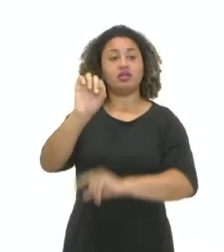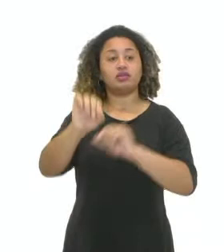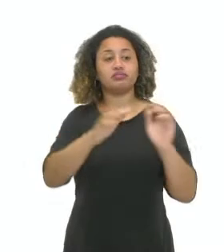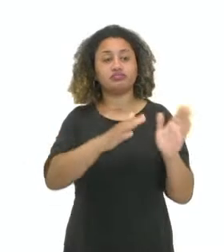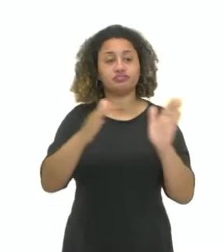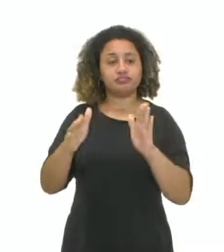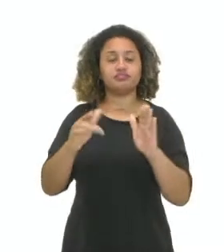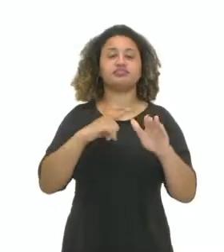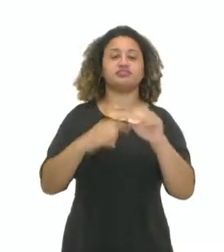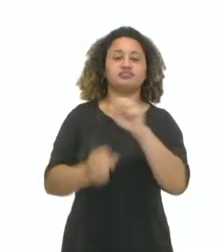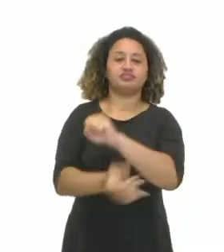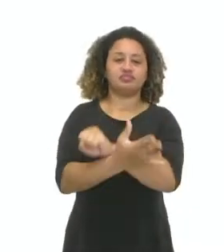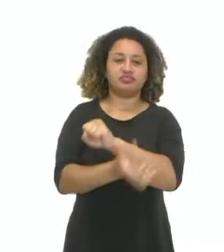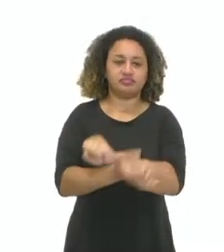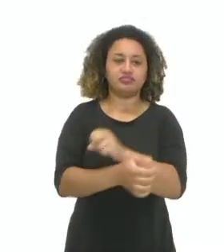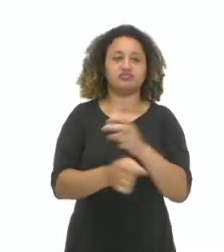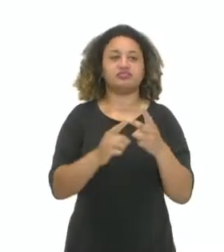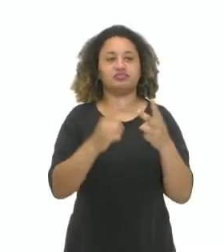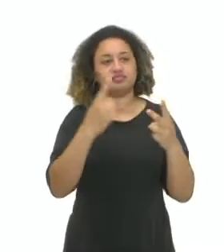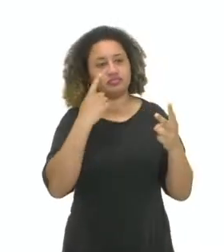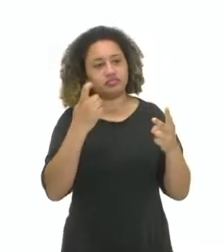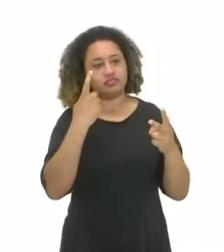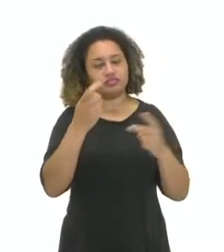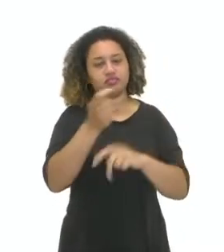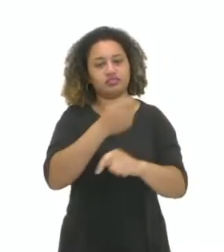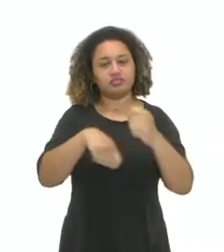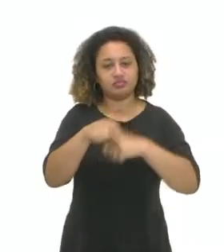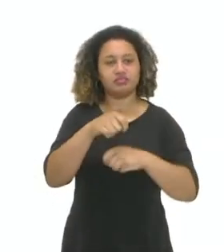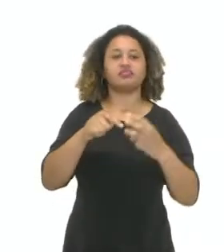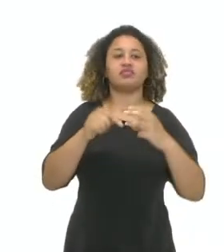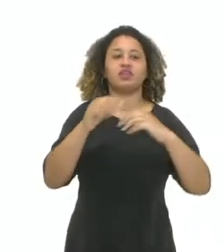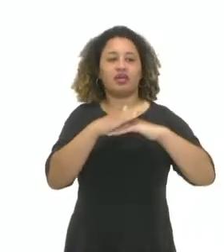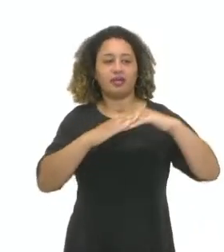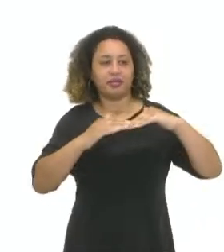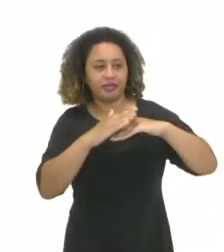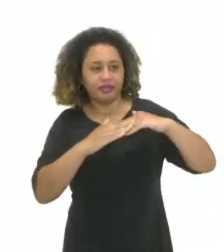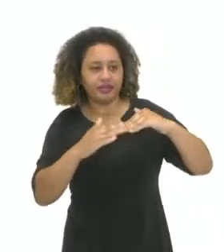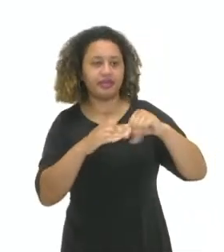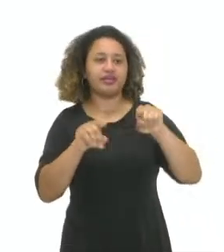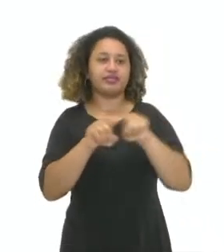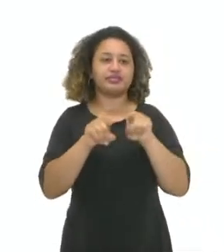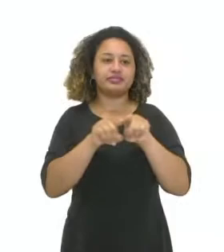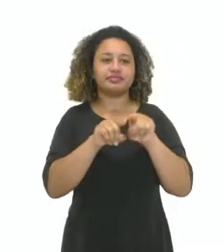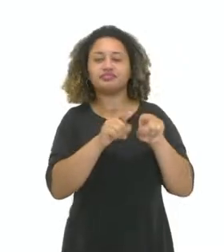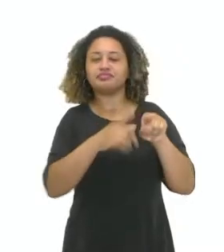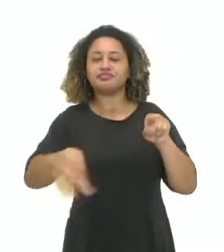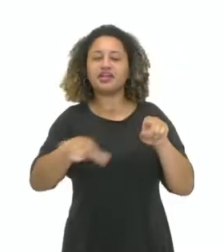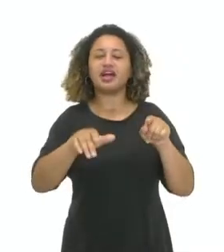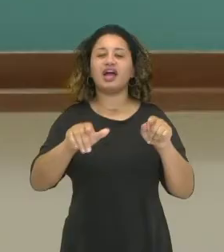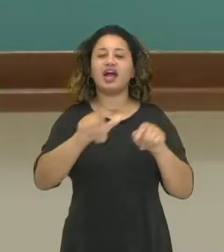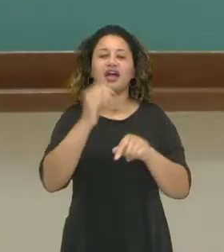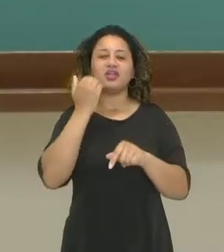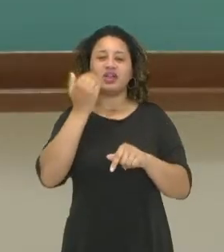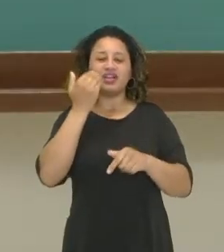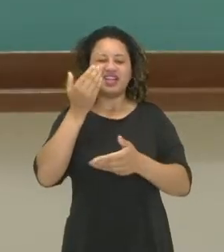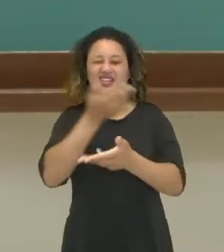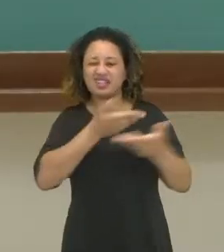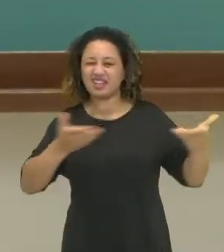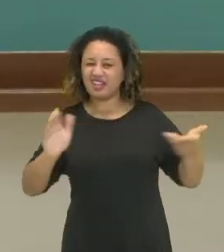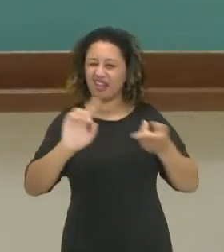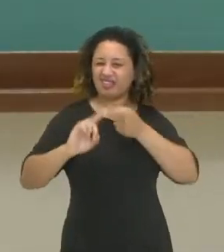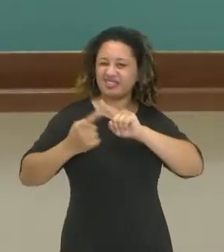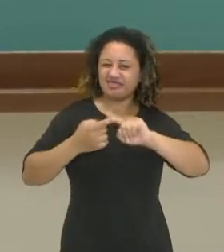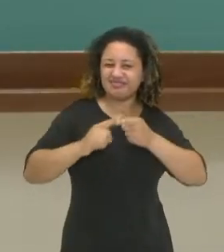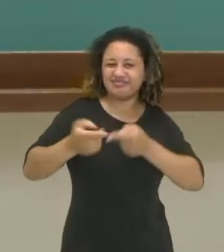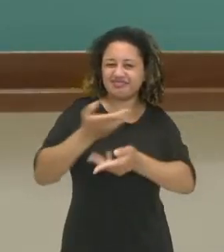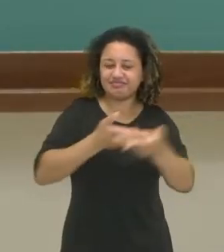A corrupção, o interesse econômico, a bajulação, as intrigas entre os adolescentes. Vamos lembrar que